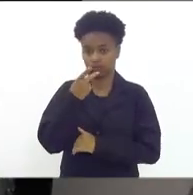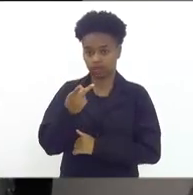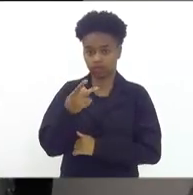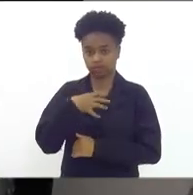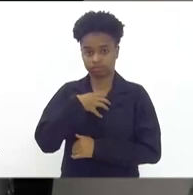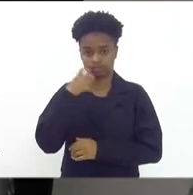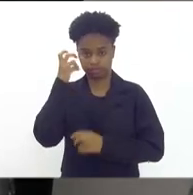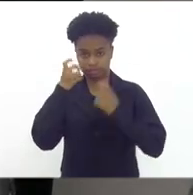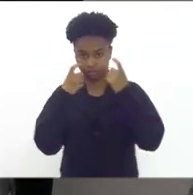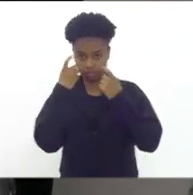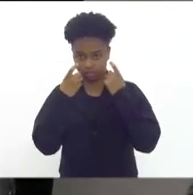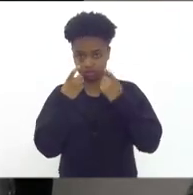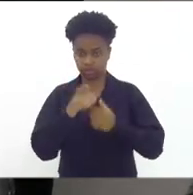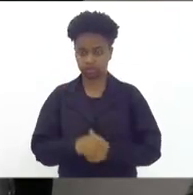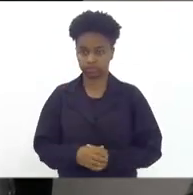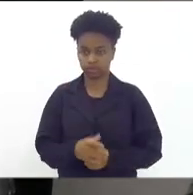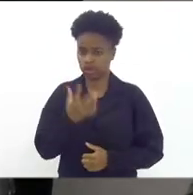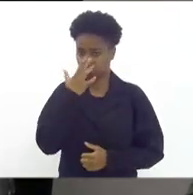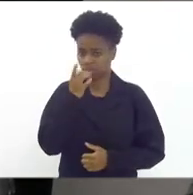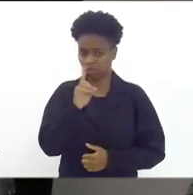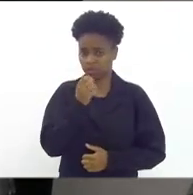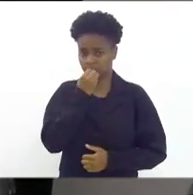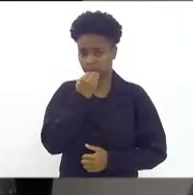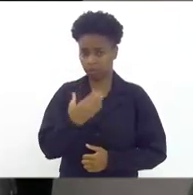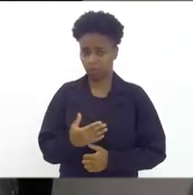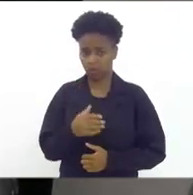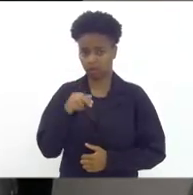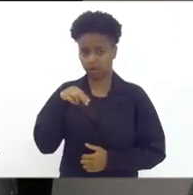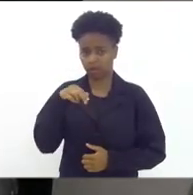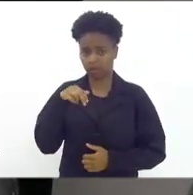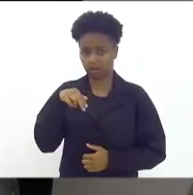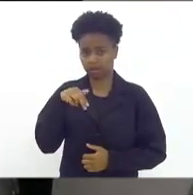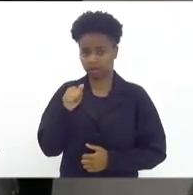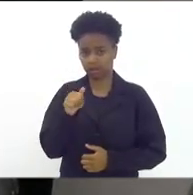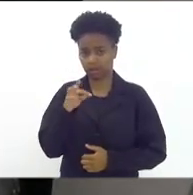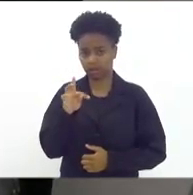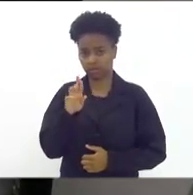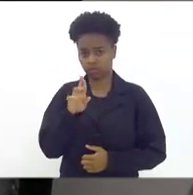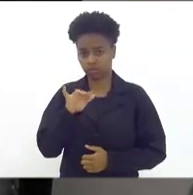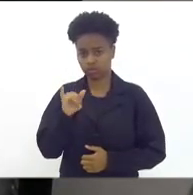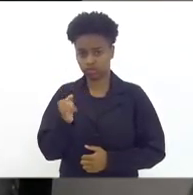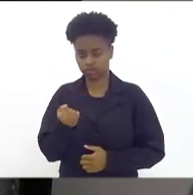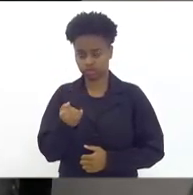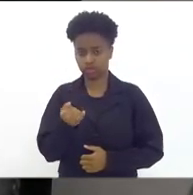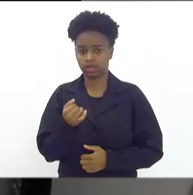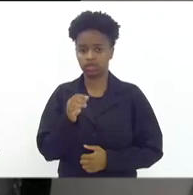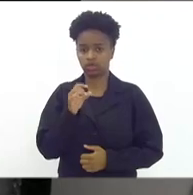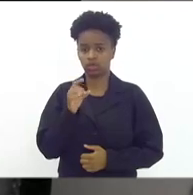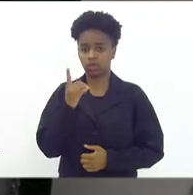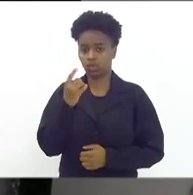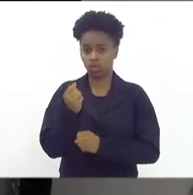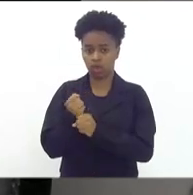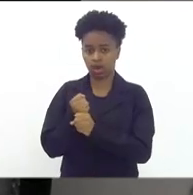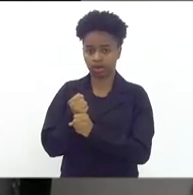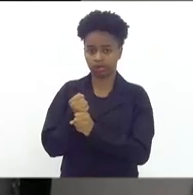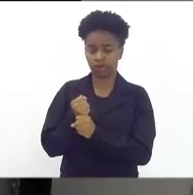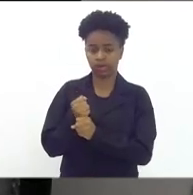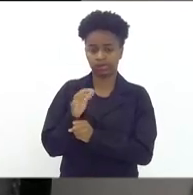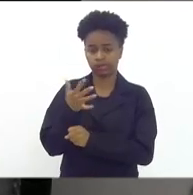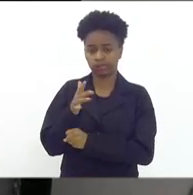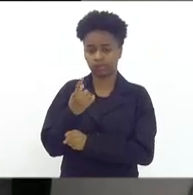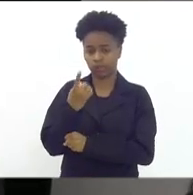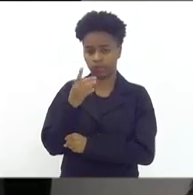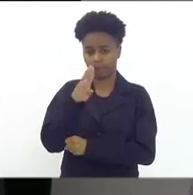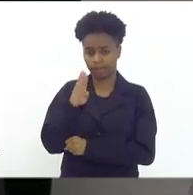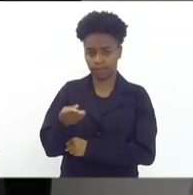o presente Rafael não parece razoável pra gente que a Nature seja multada ao longo do ano inteiro valores aproximados de um milhão